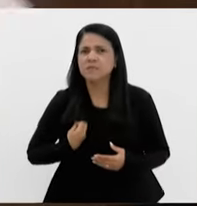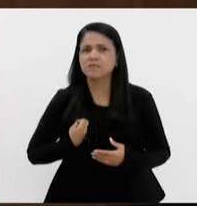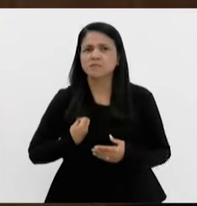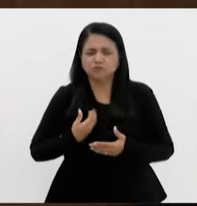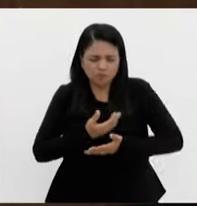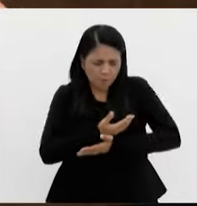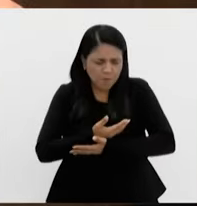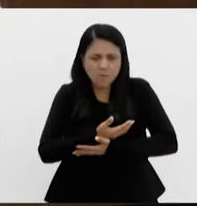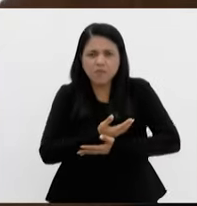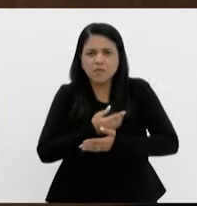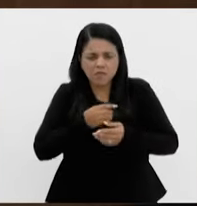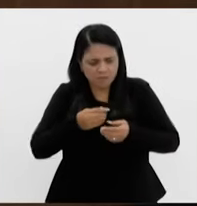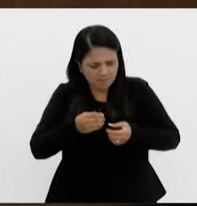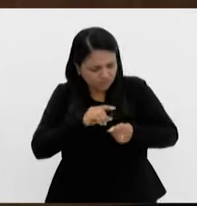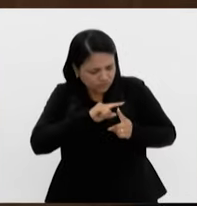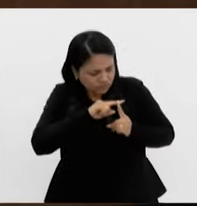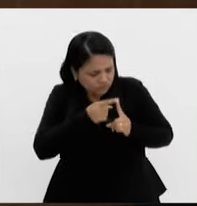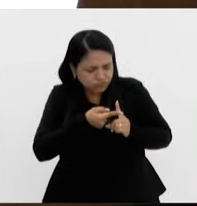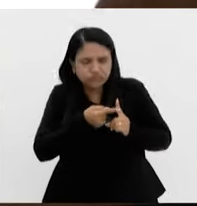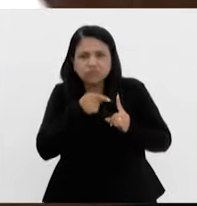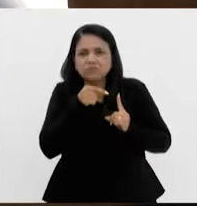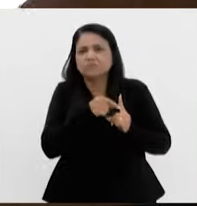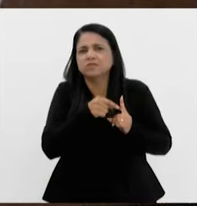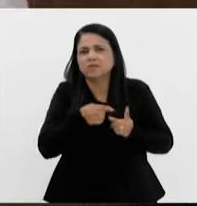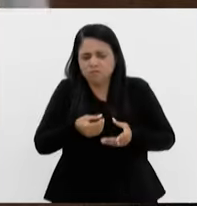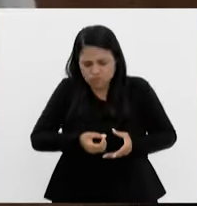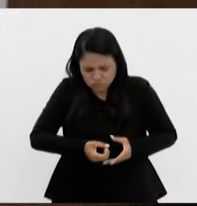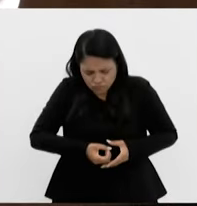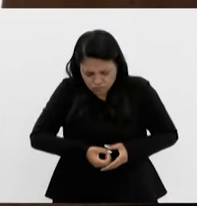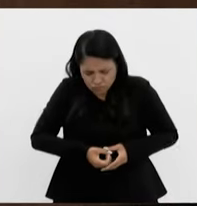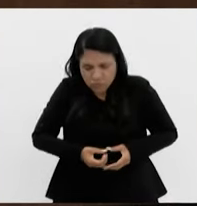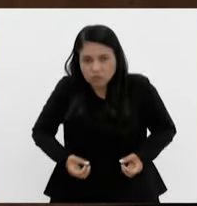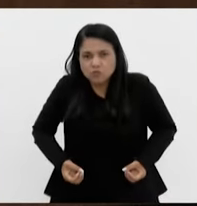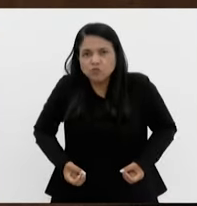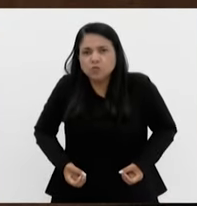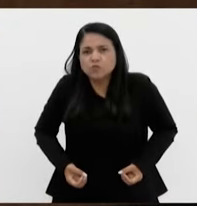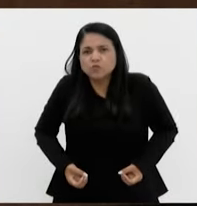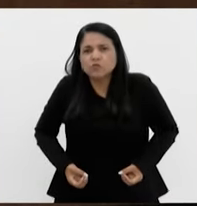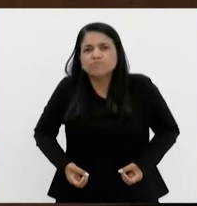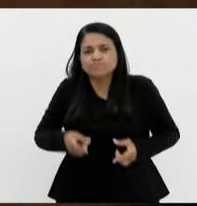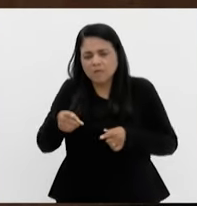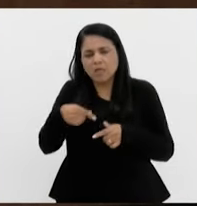coautoria está aberta e é um enorme prazer ter deputados com